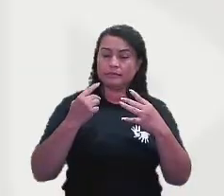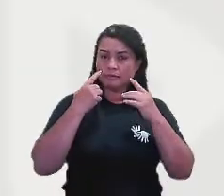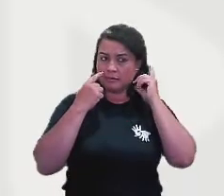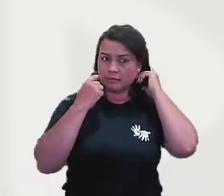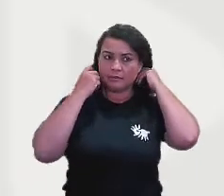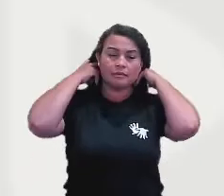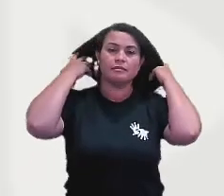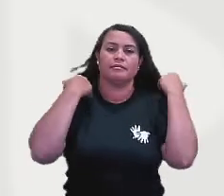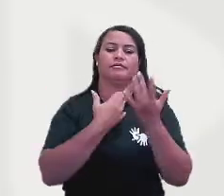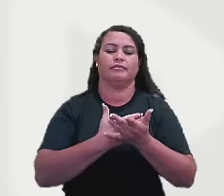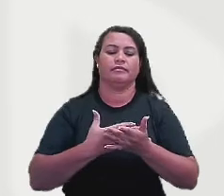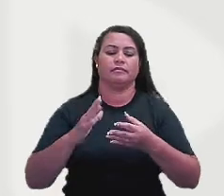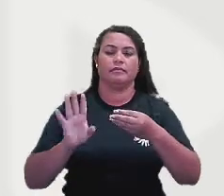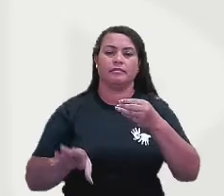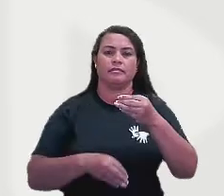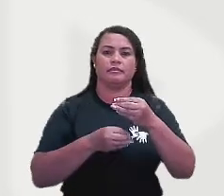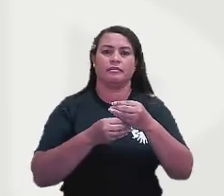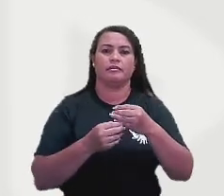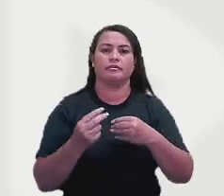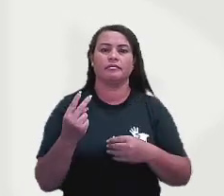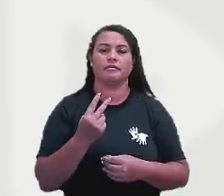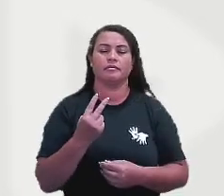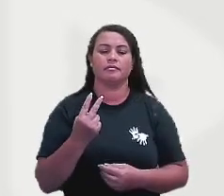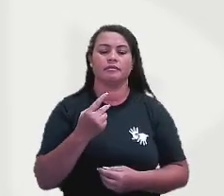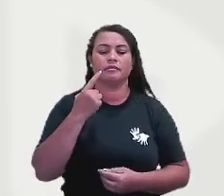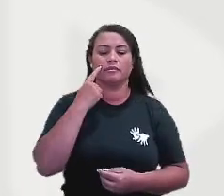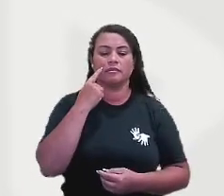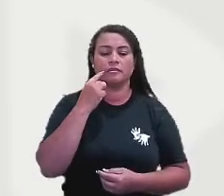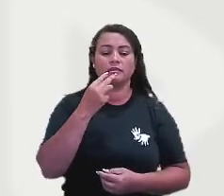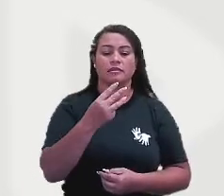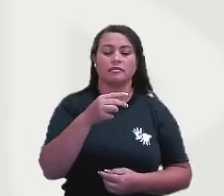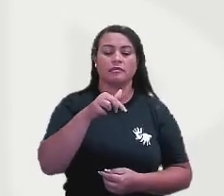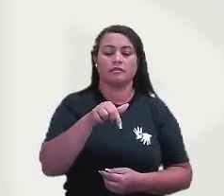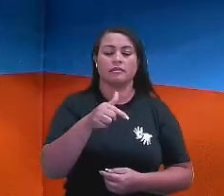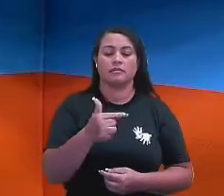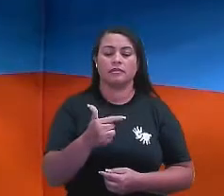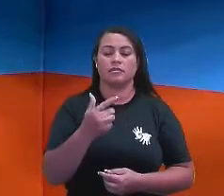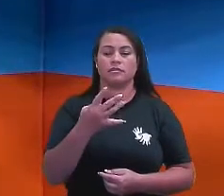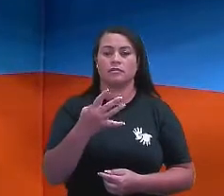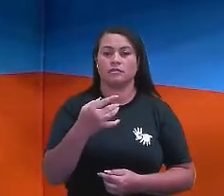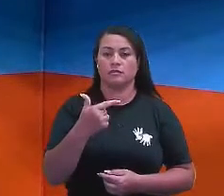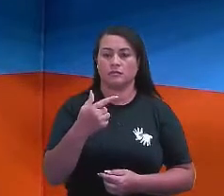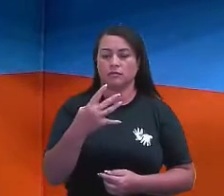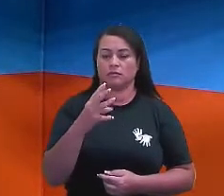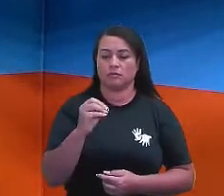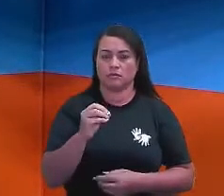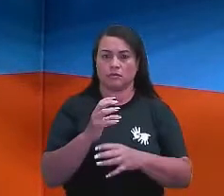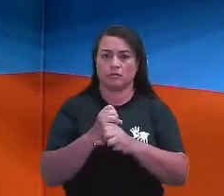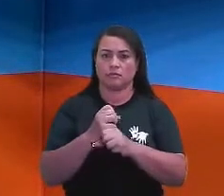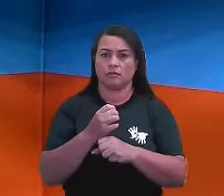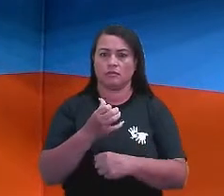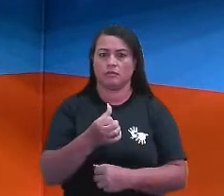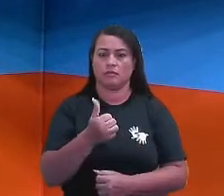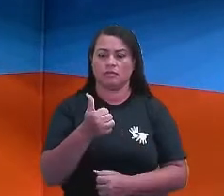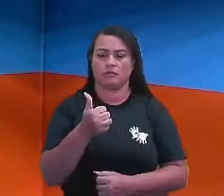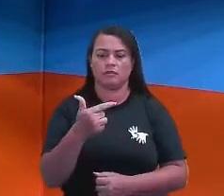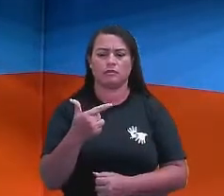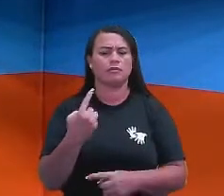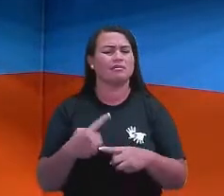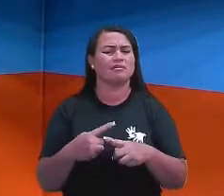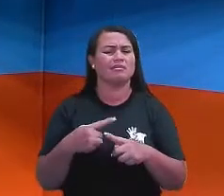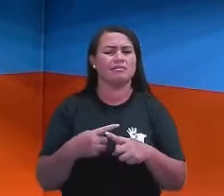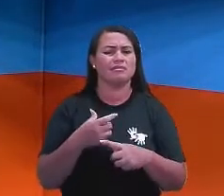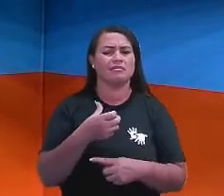começar adicionando esses dois valores, 372 com 240, que vai dar 612. Por que